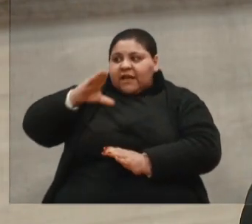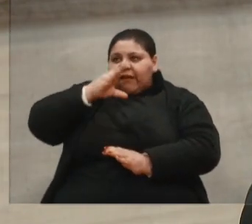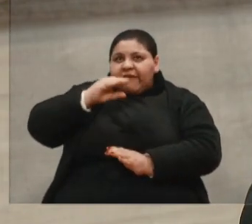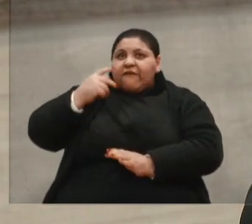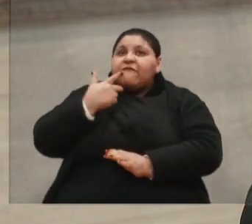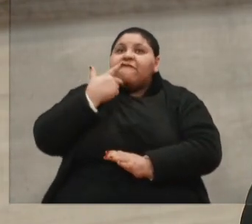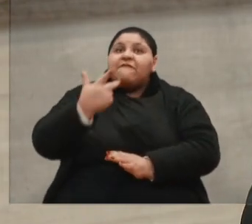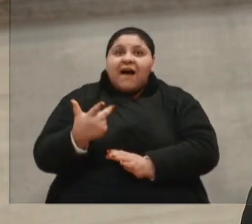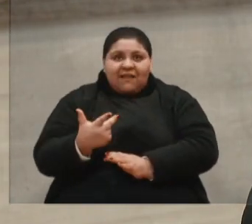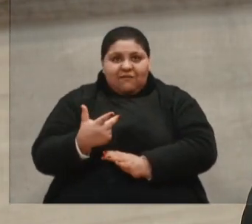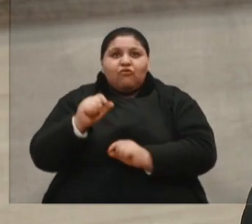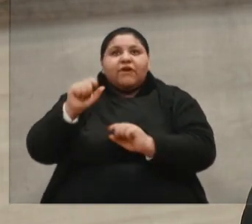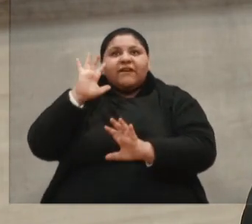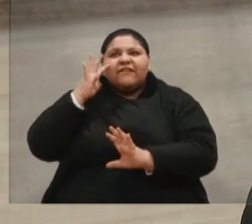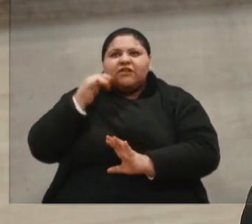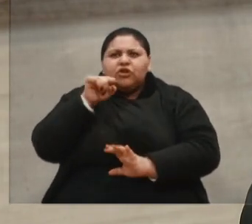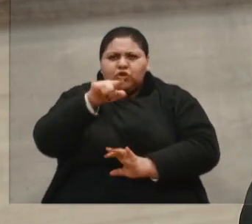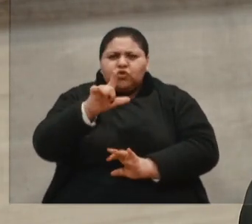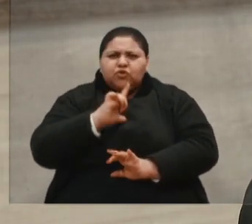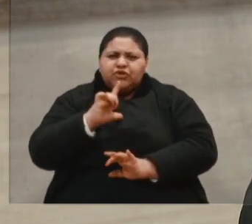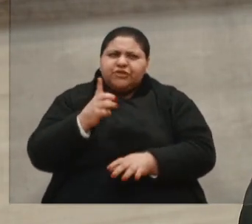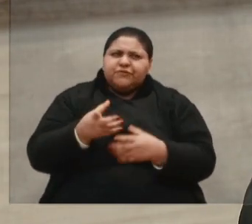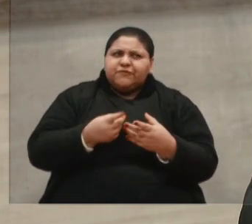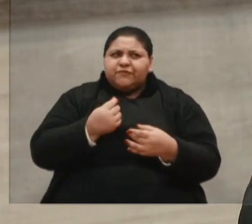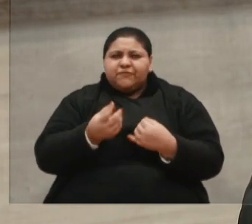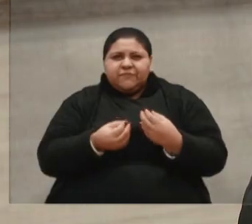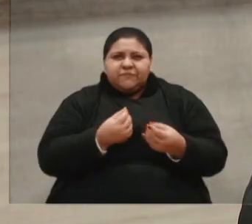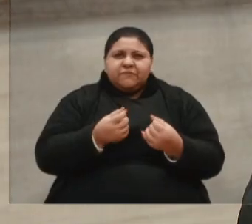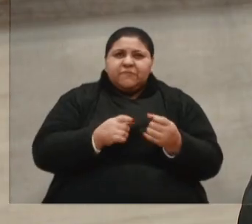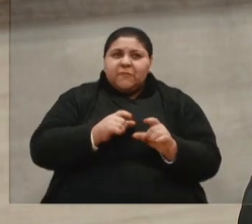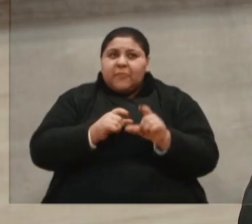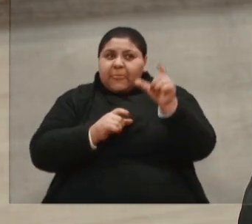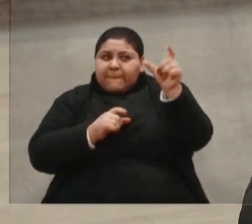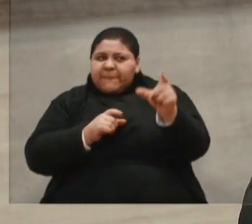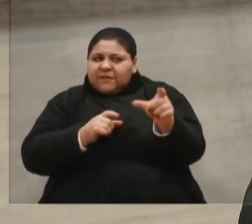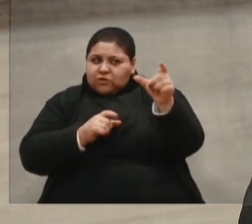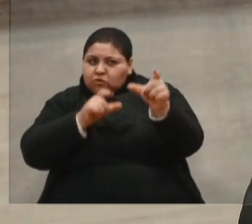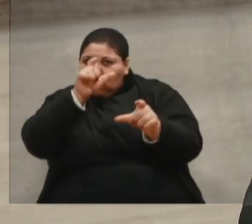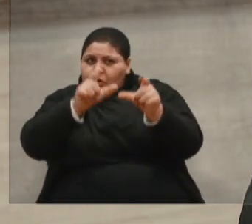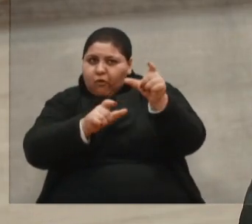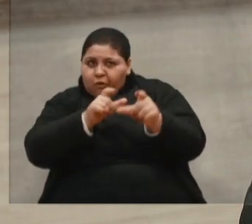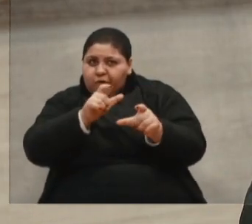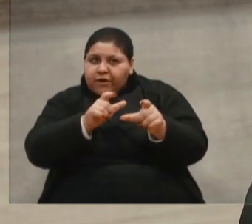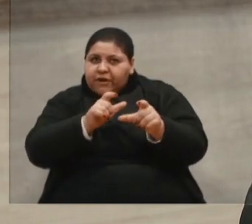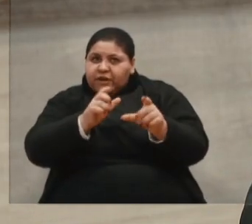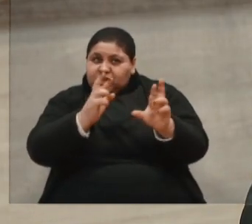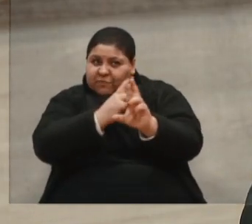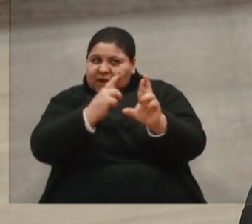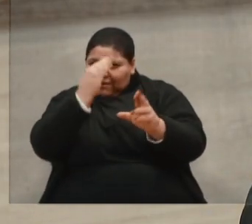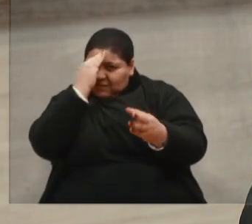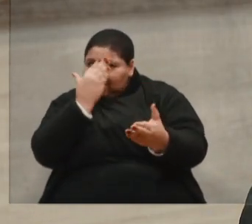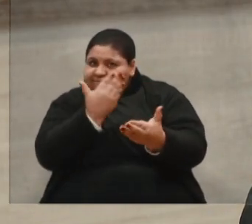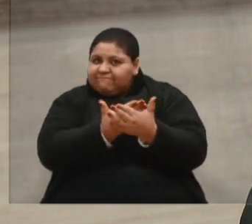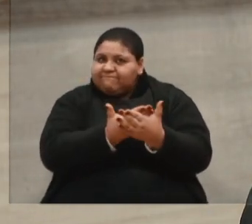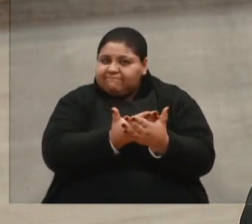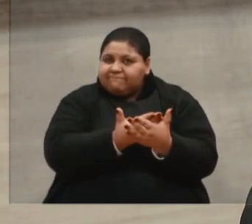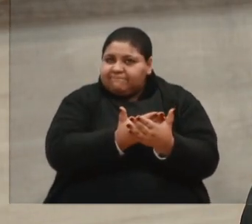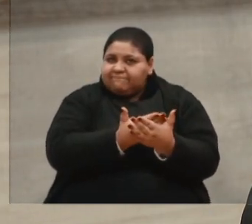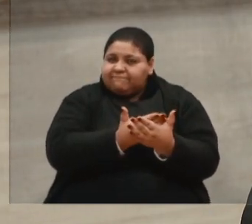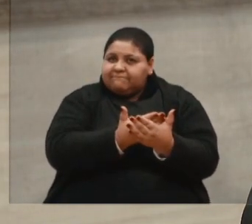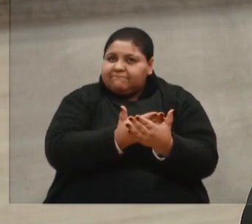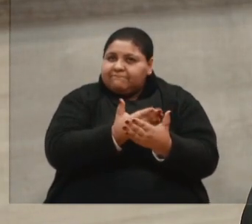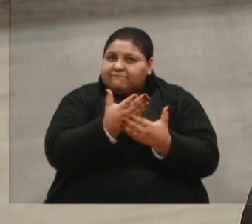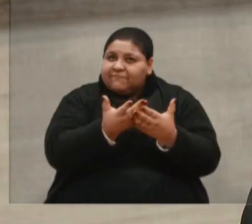com que crianças e adolescentes relatem isso. Uhum. Tu tinhas, digamos assim, figuras com uma relativa confiança